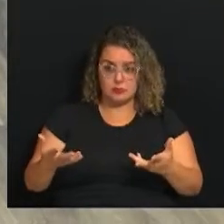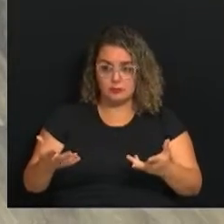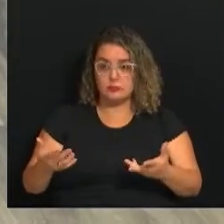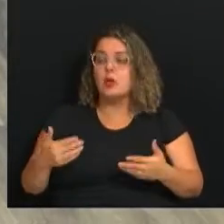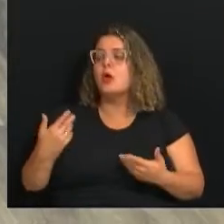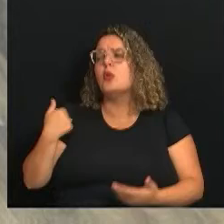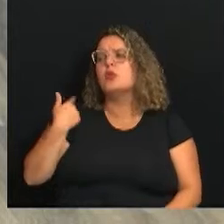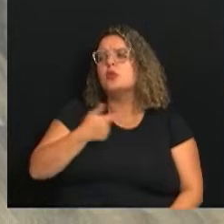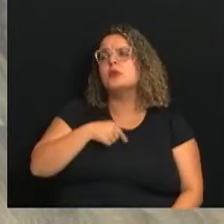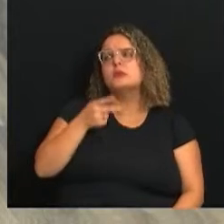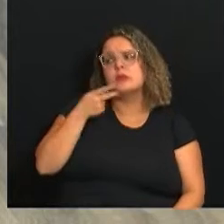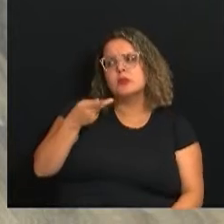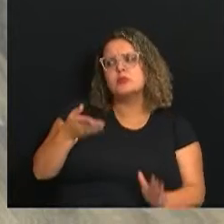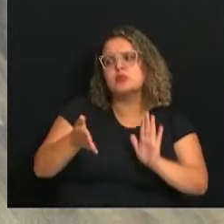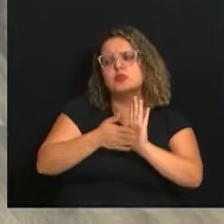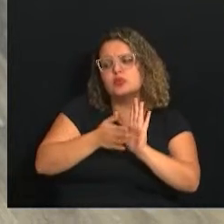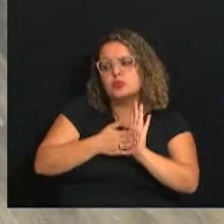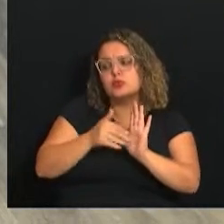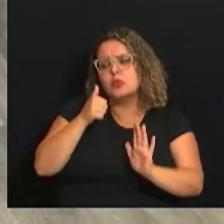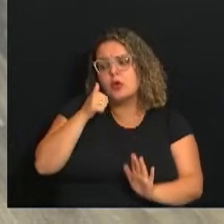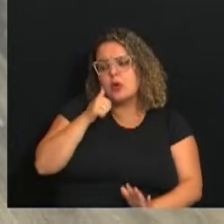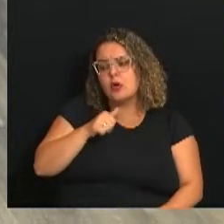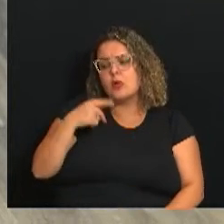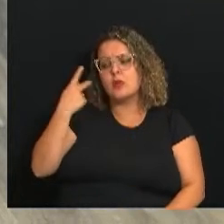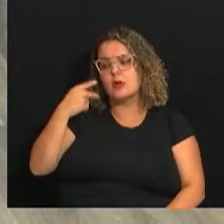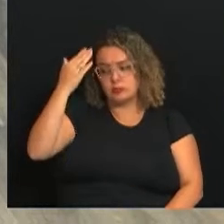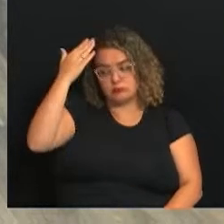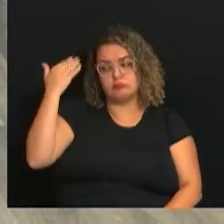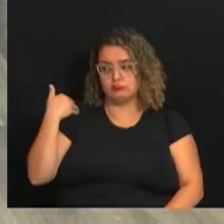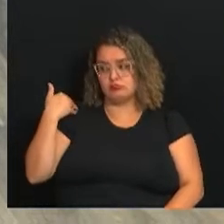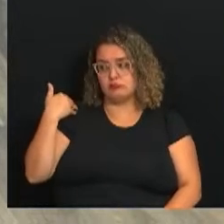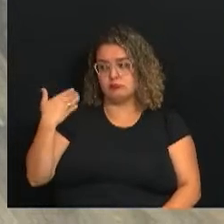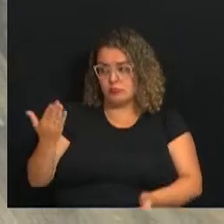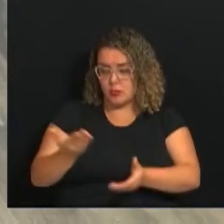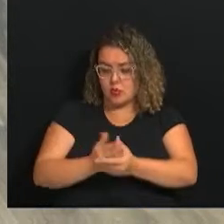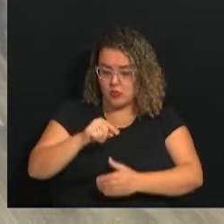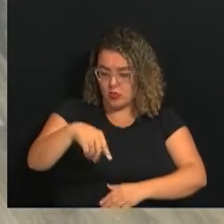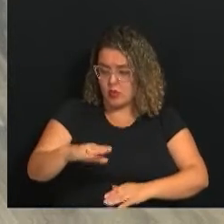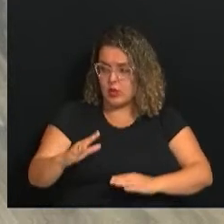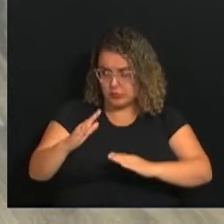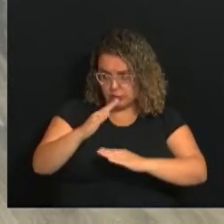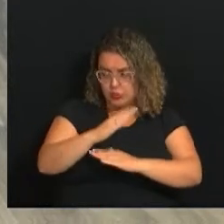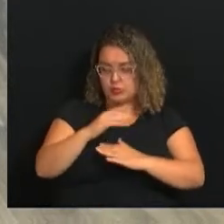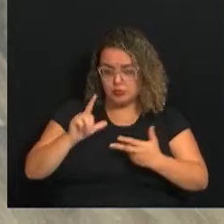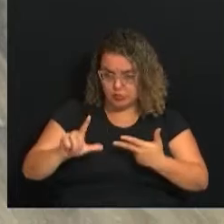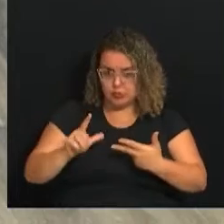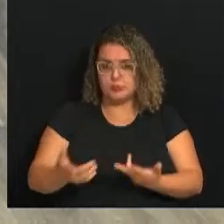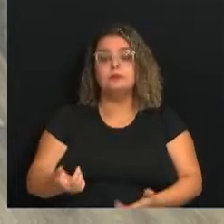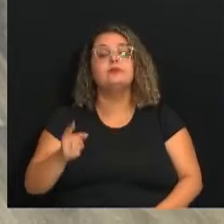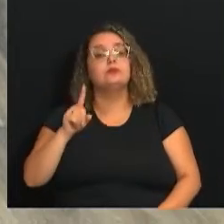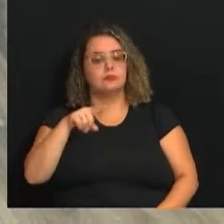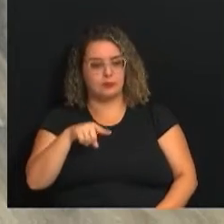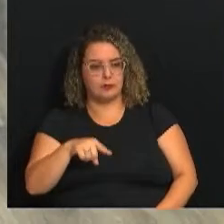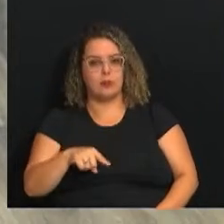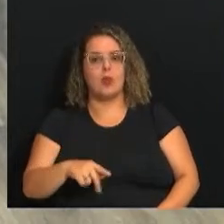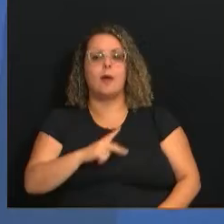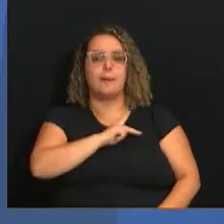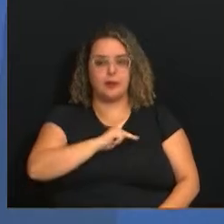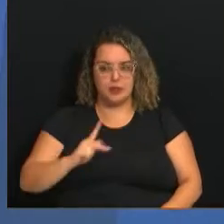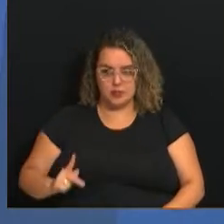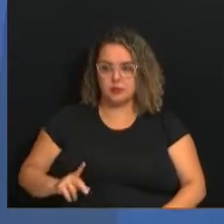desses professores e diretores da ativa e aposentados. Eu não consigo entender de que forma que a valorização do profissional